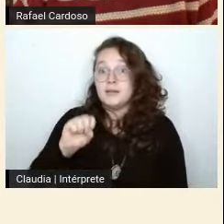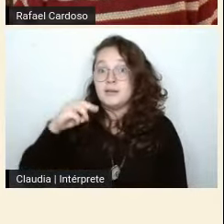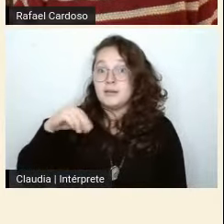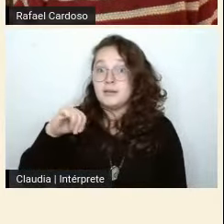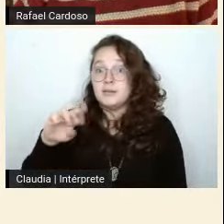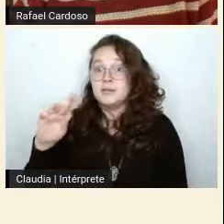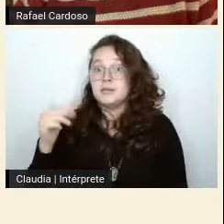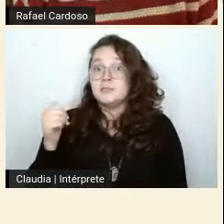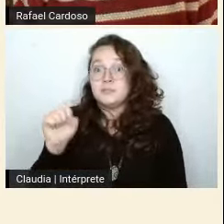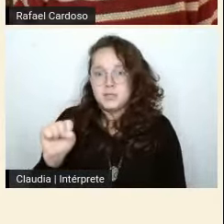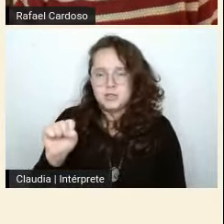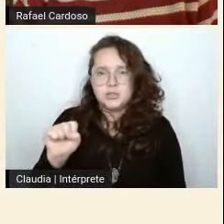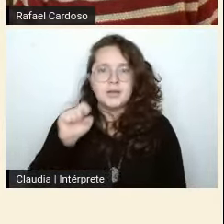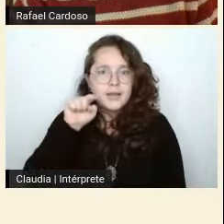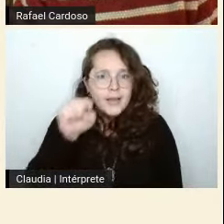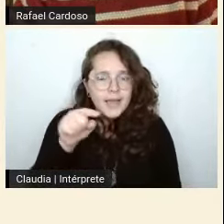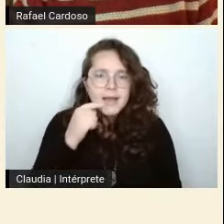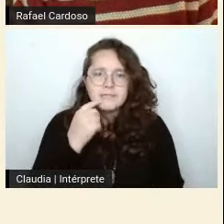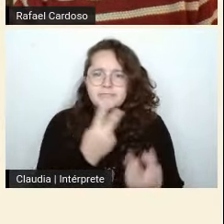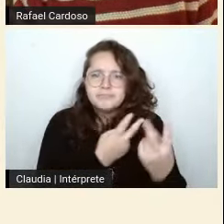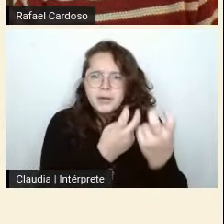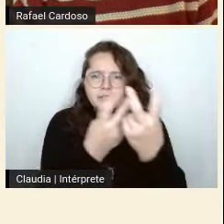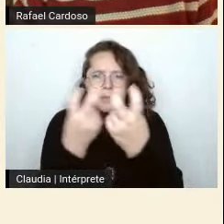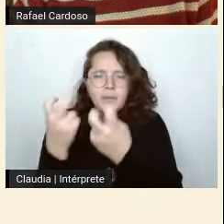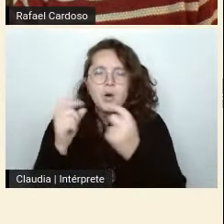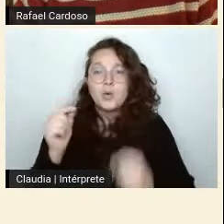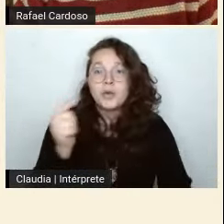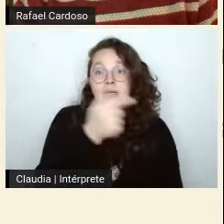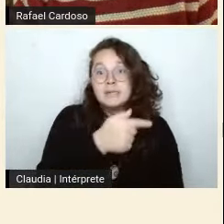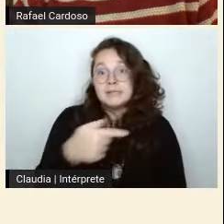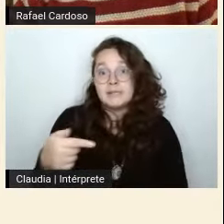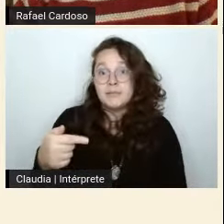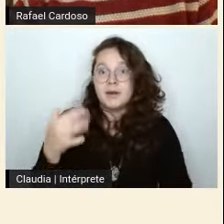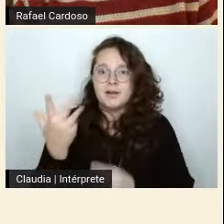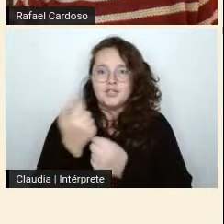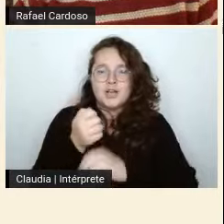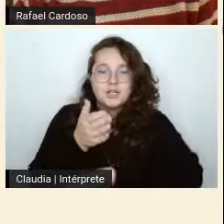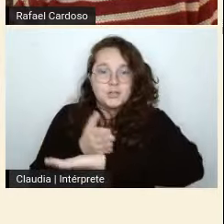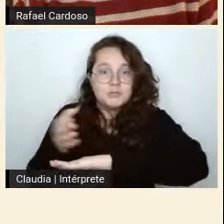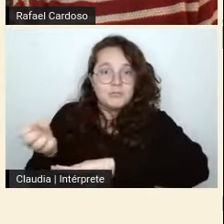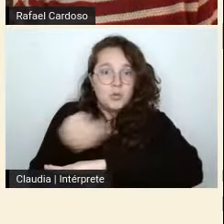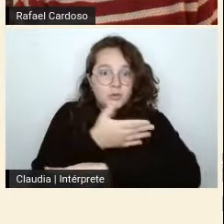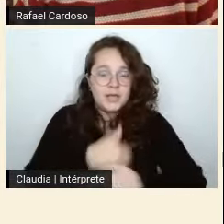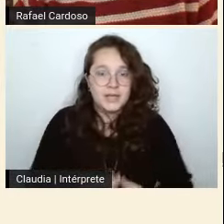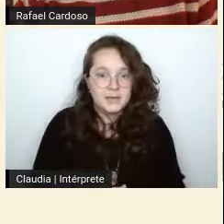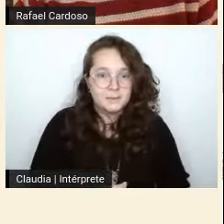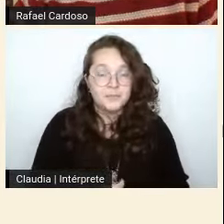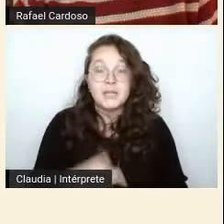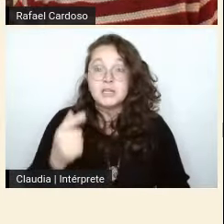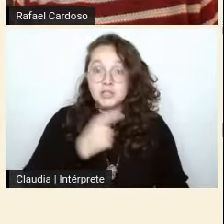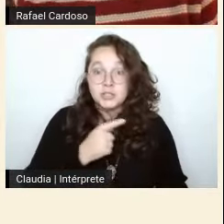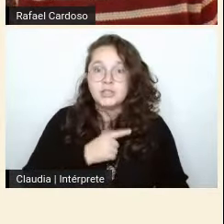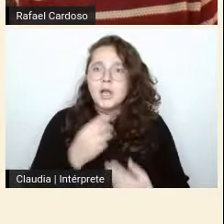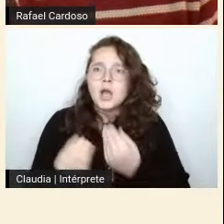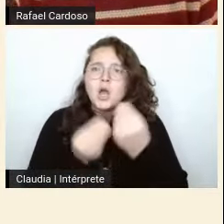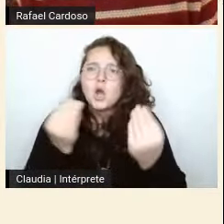ele localiza na Semana de Arte Moderna a gênese da visão do negro como esteio da cultura brasileira. Não